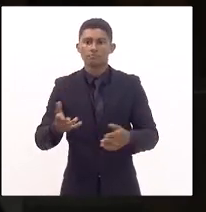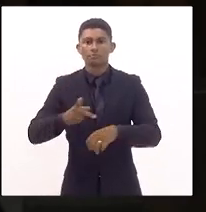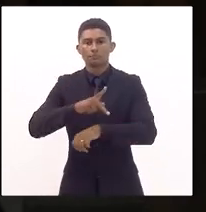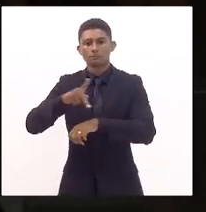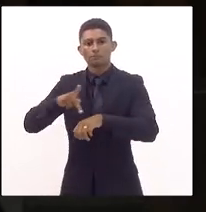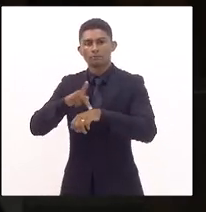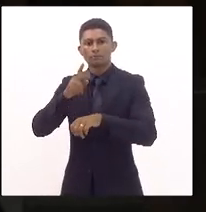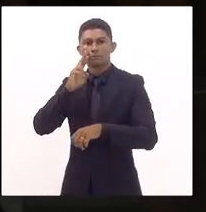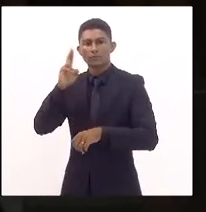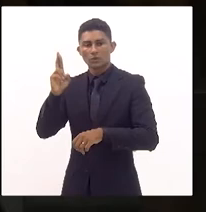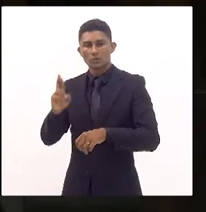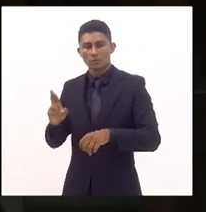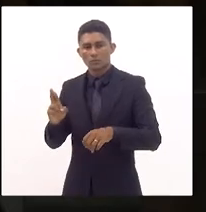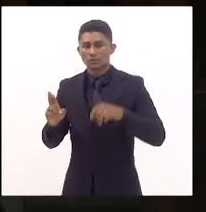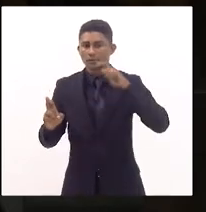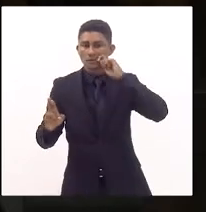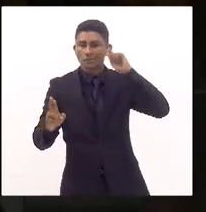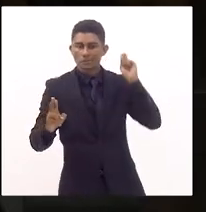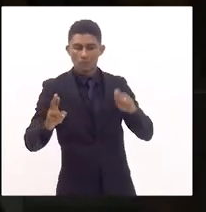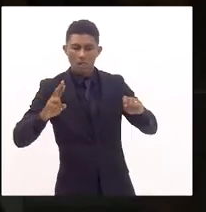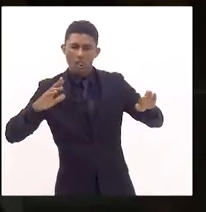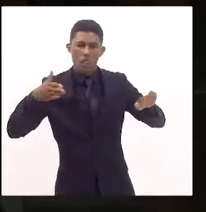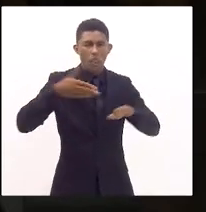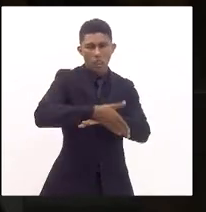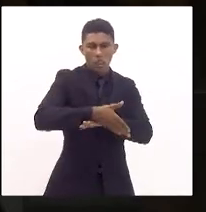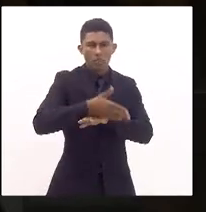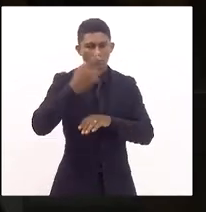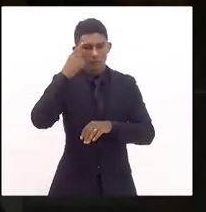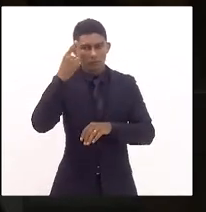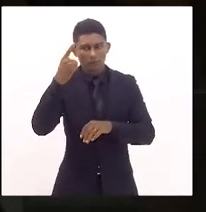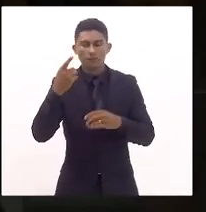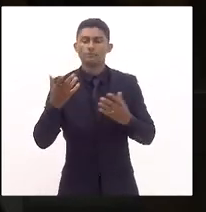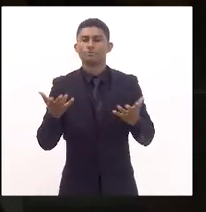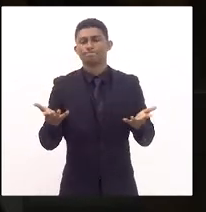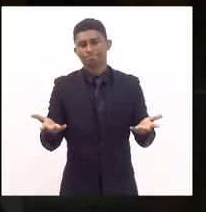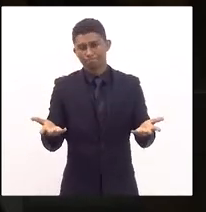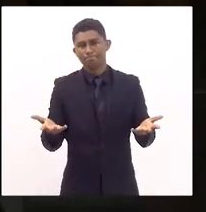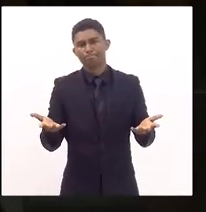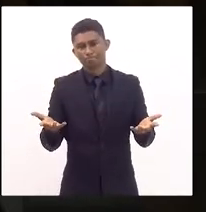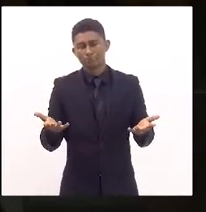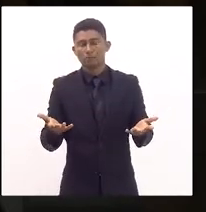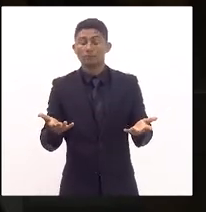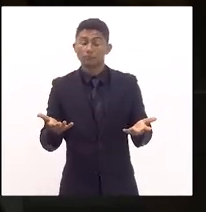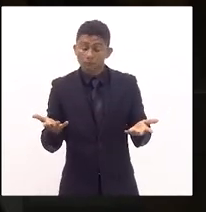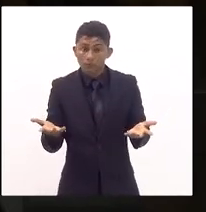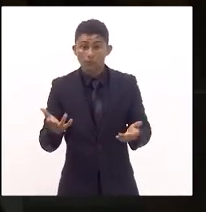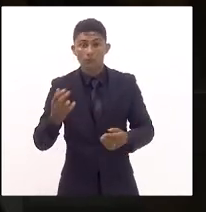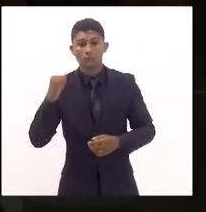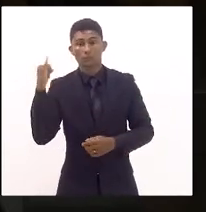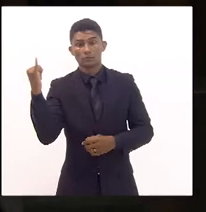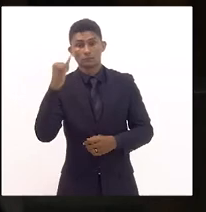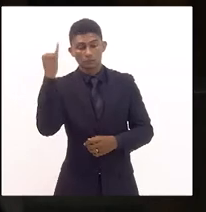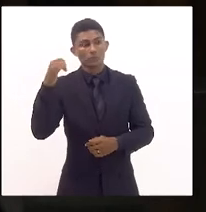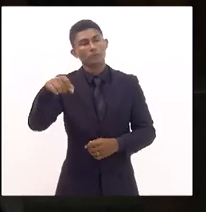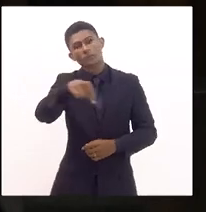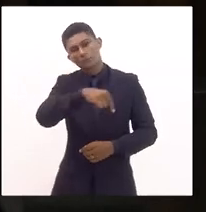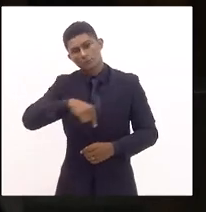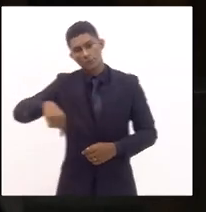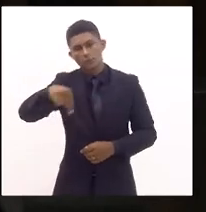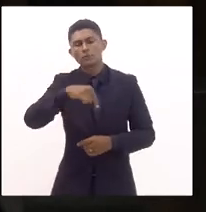da Rússia à Ucrânia. Então, temos que, evidentemente, que